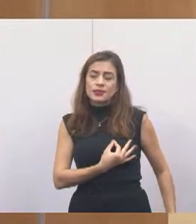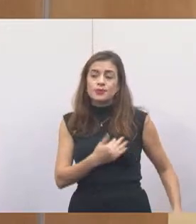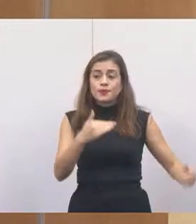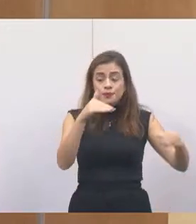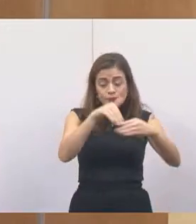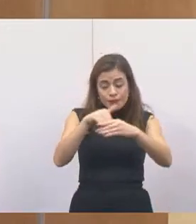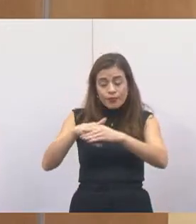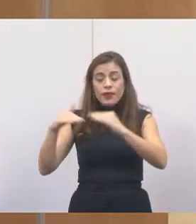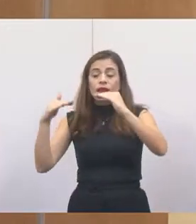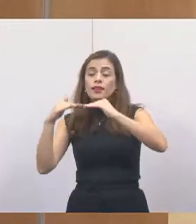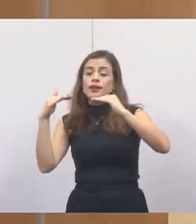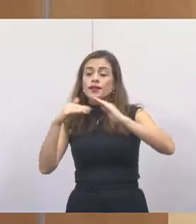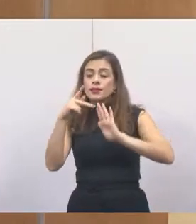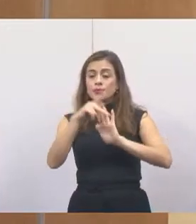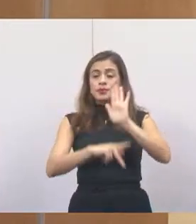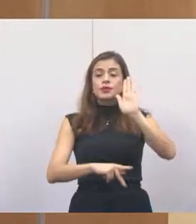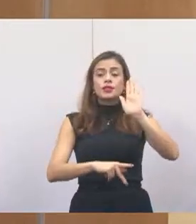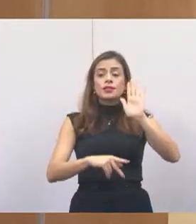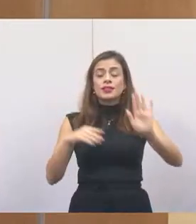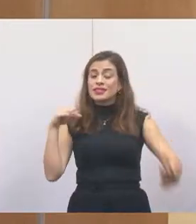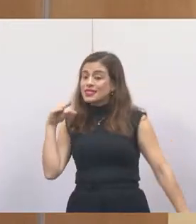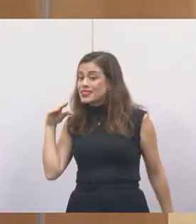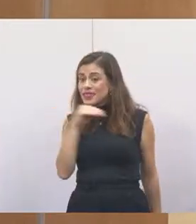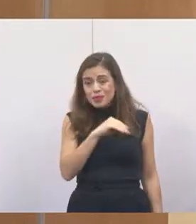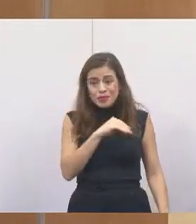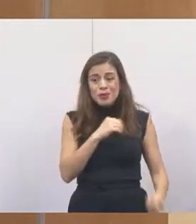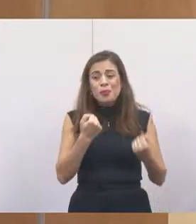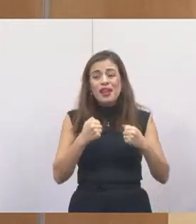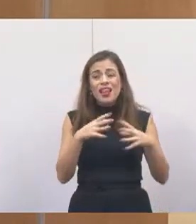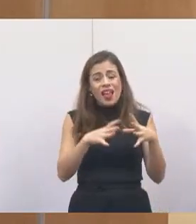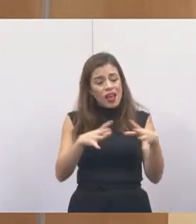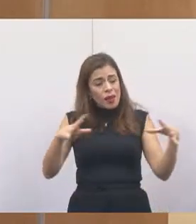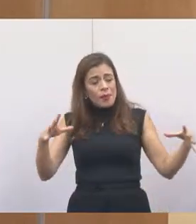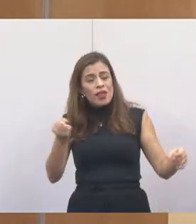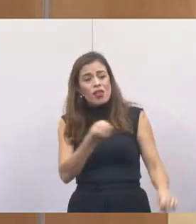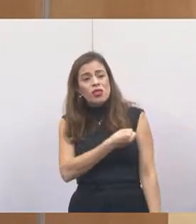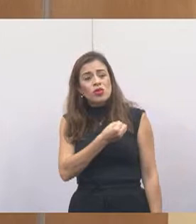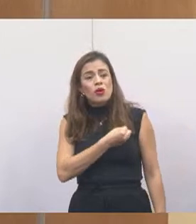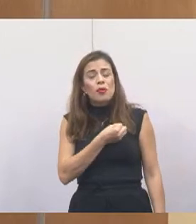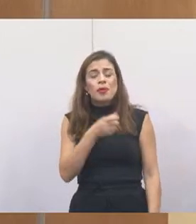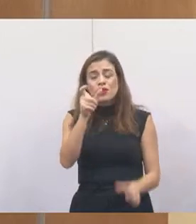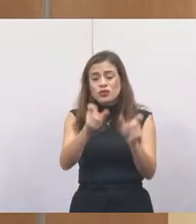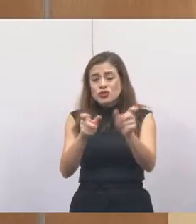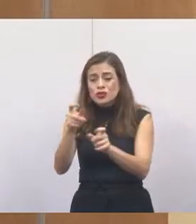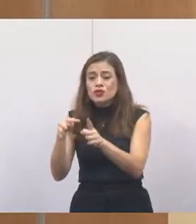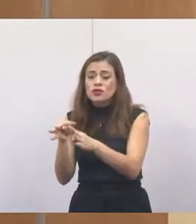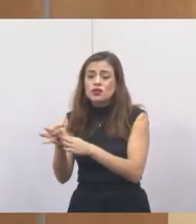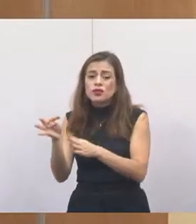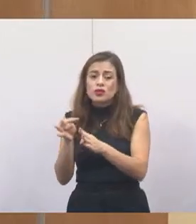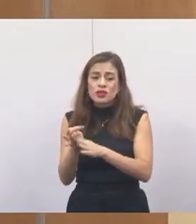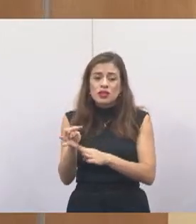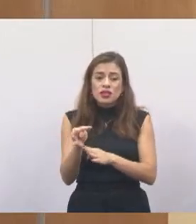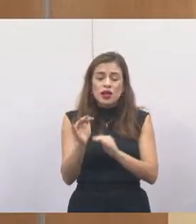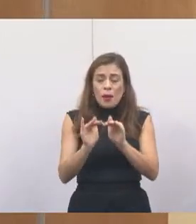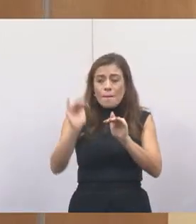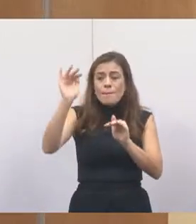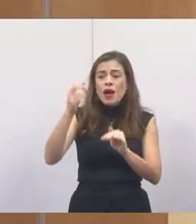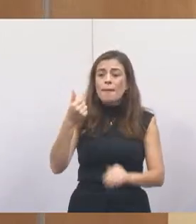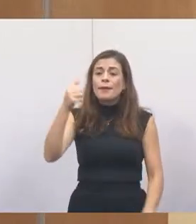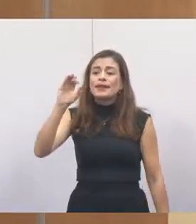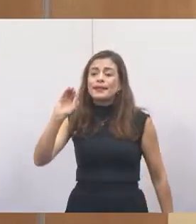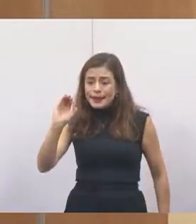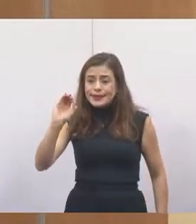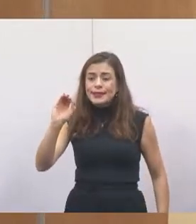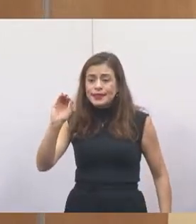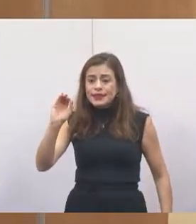projeto, mas dizer, é urgente que a gente amplie o número de conselheiros tutelares de 5 para 10, para que a gente possa, aqui